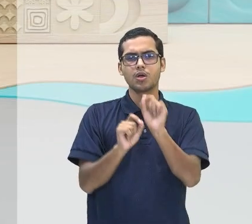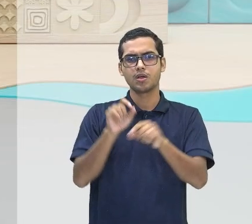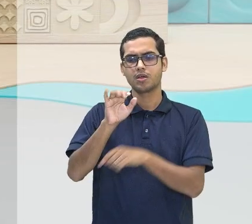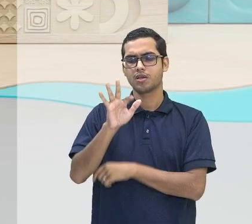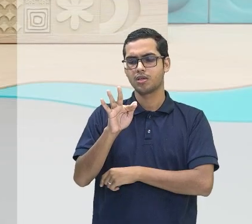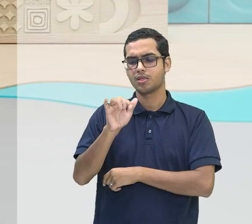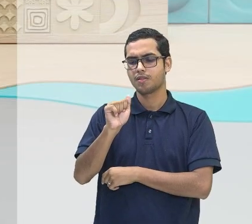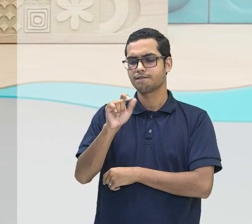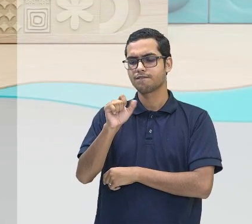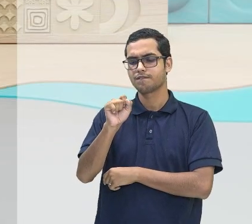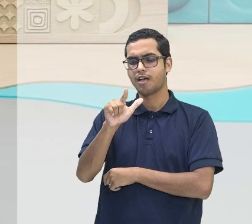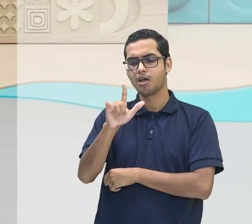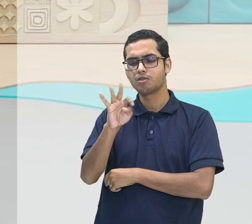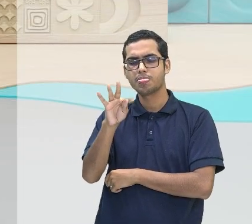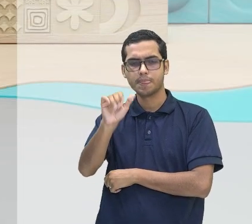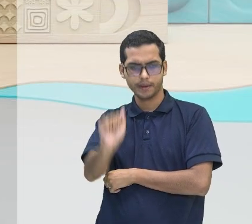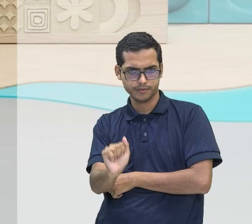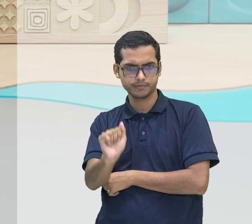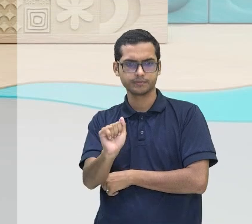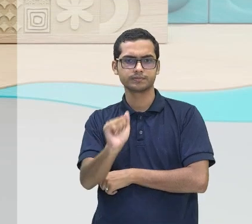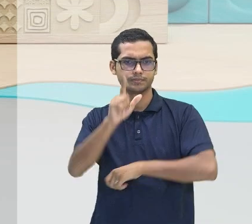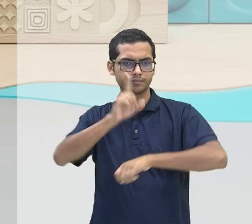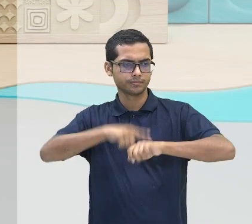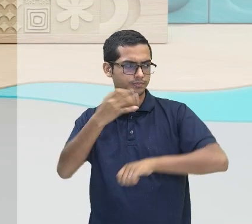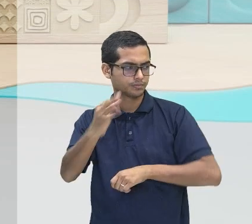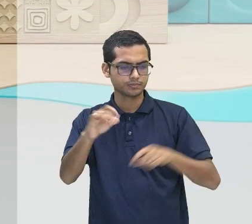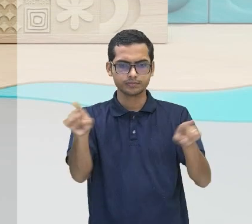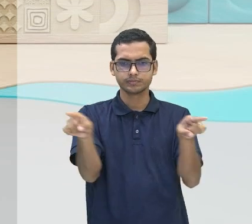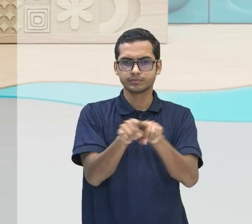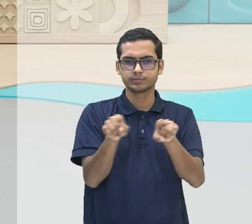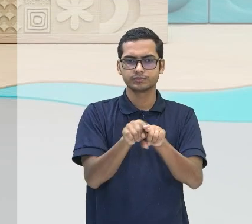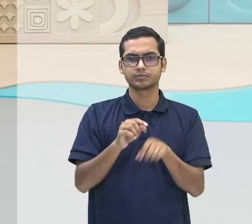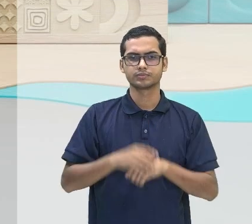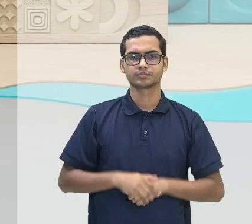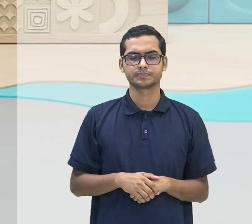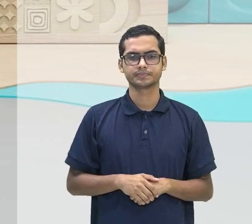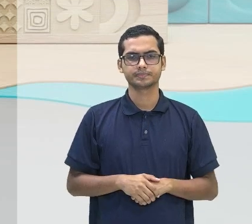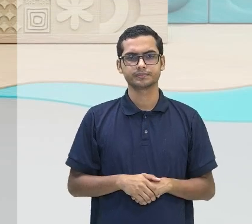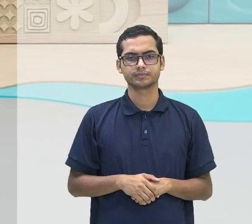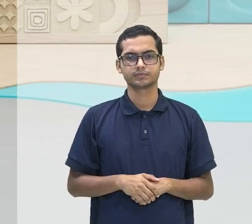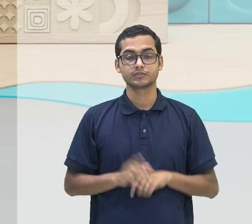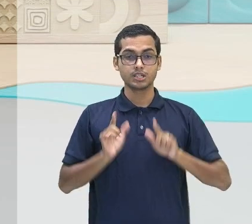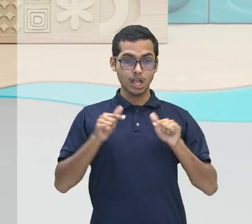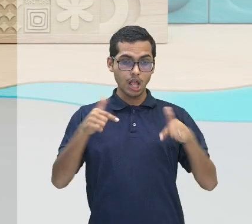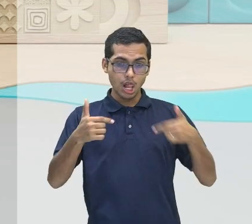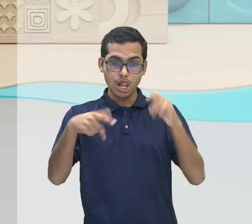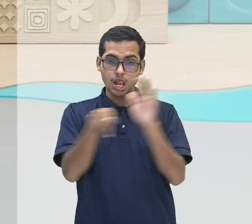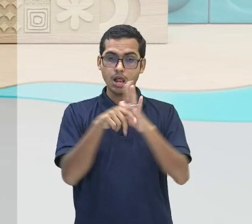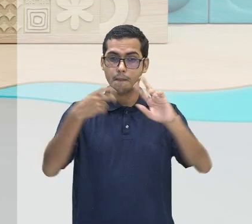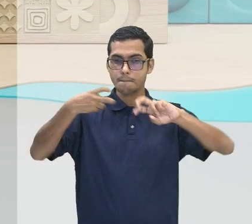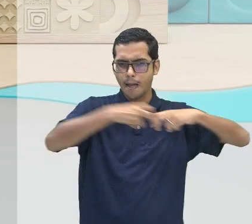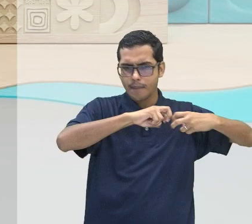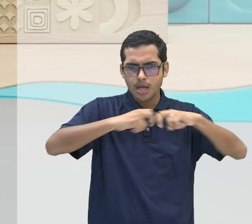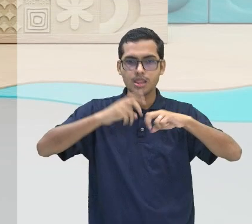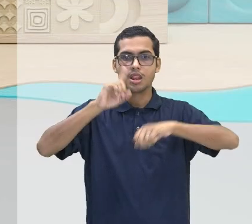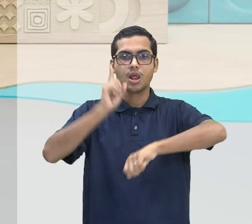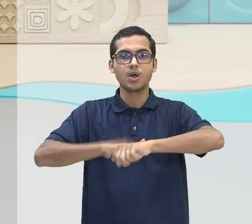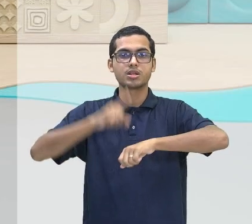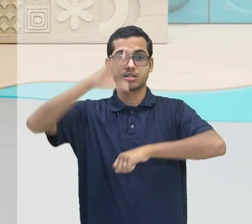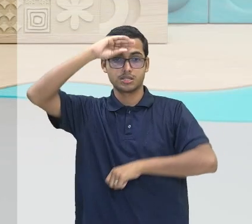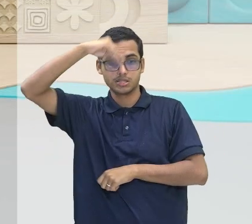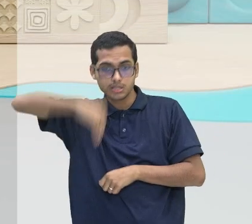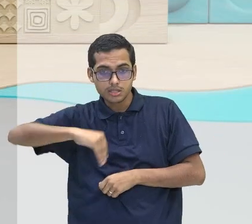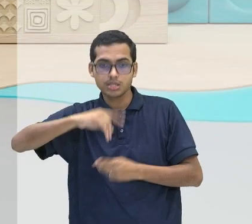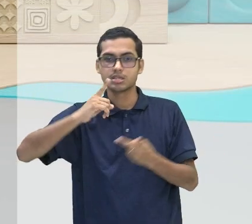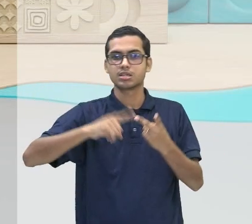ser finalizada através da desistência, desclassificação, interrupção, perda dos